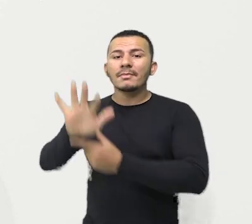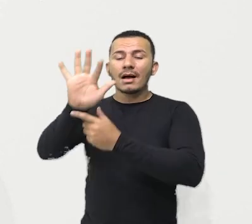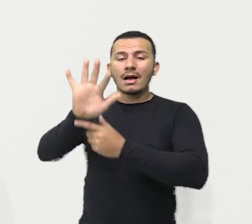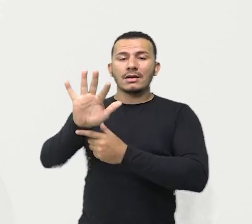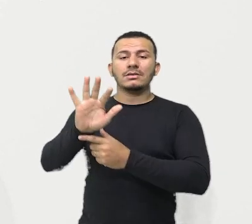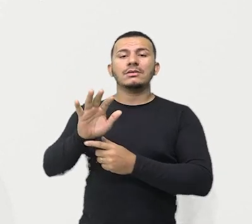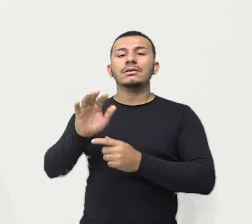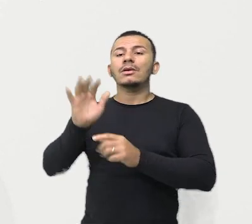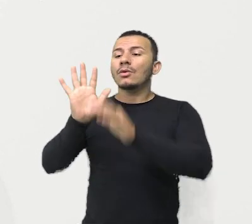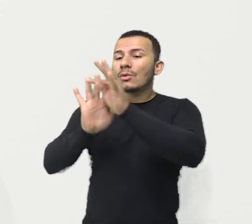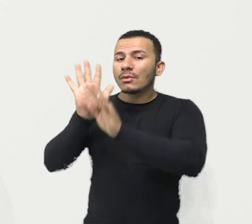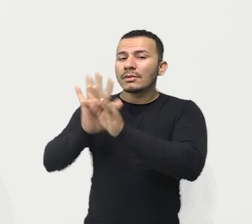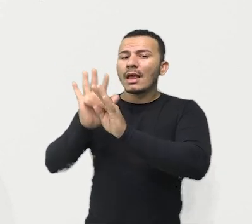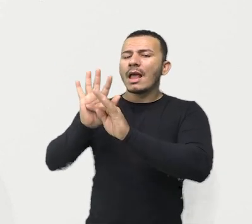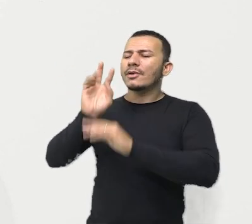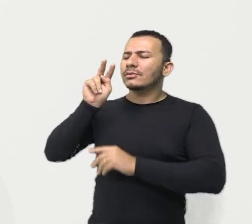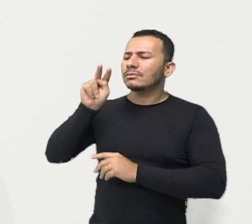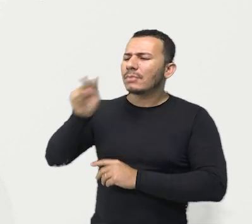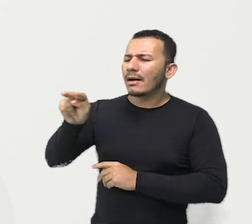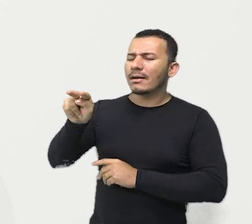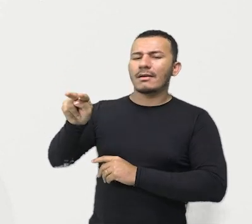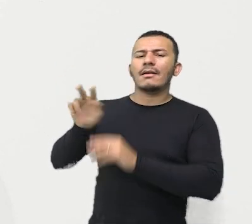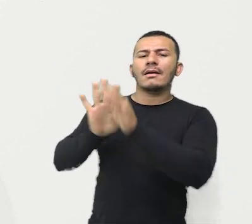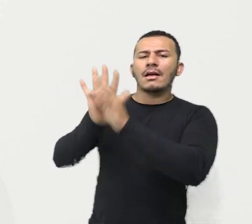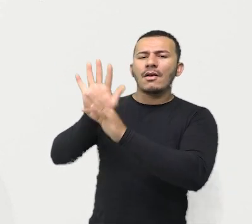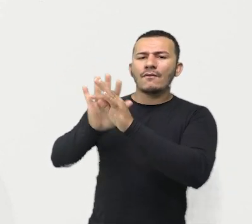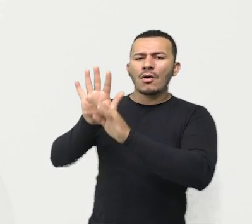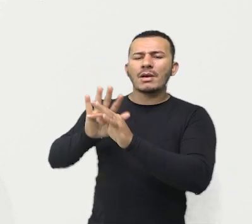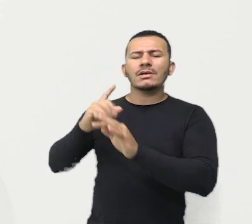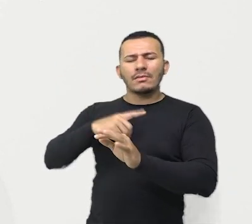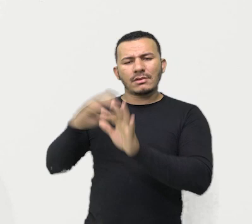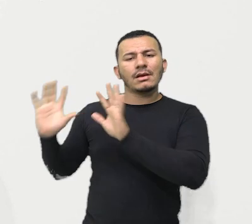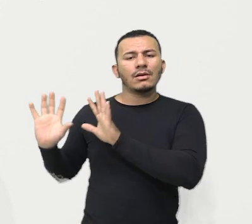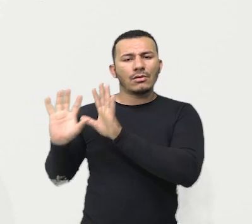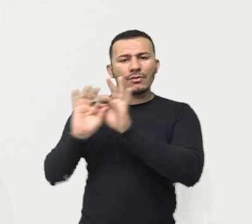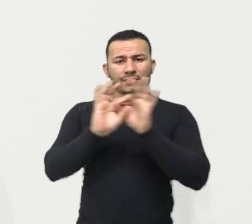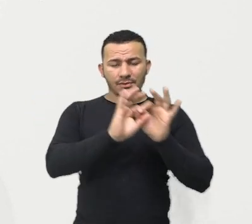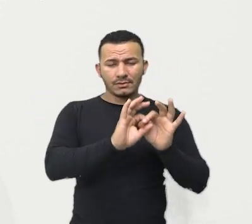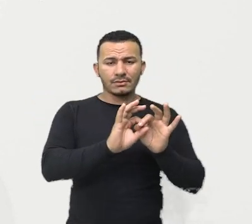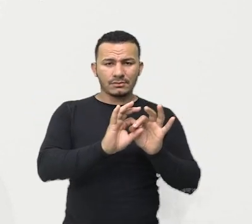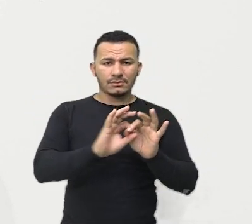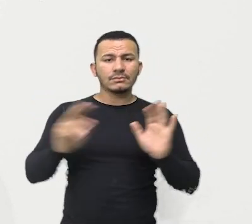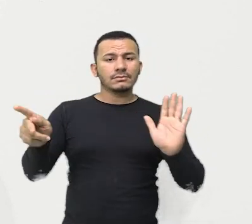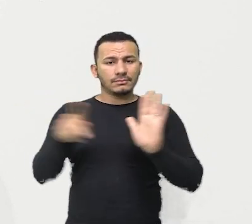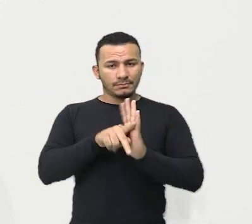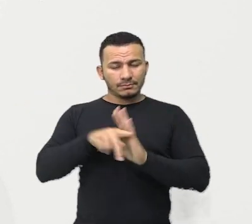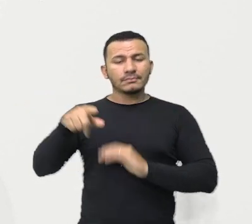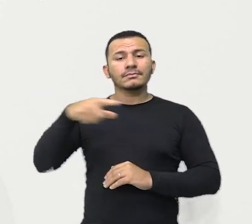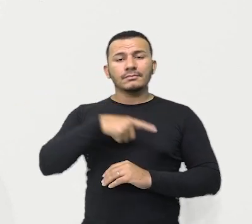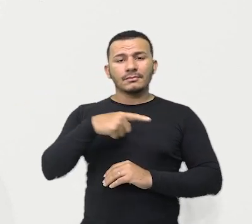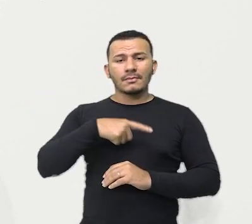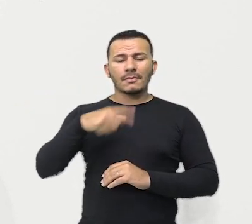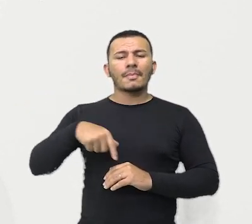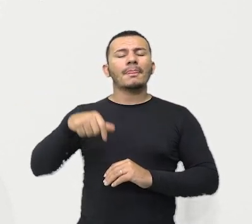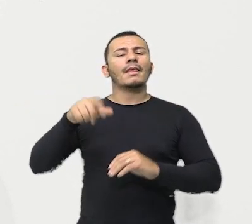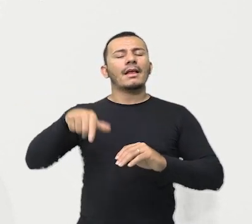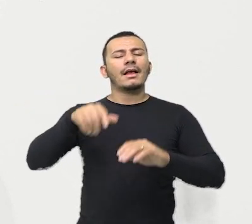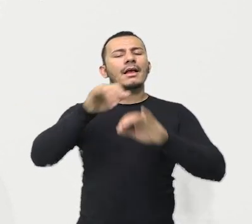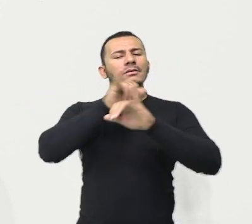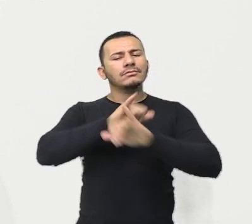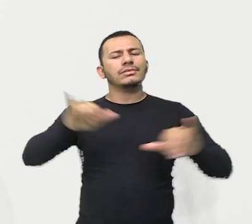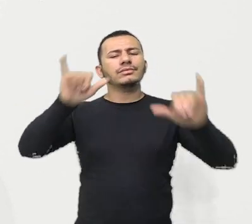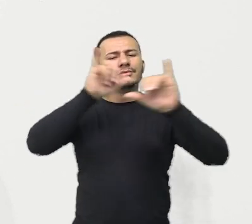parte escrita, a gente vai ter uma informação contextual, que saiu de uma manchete